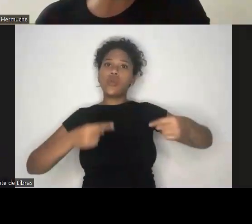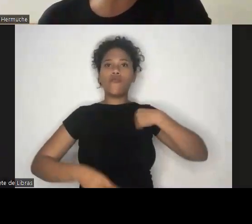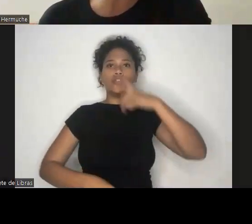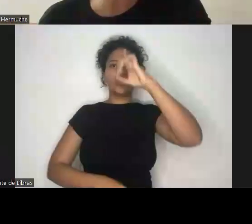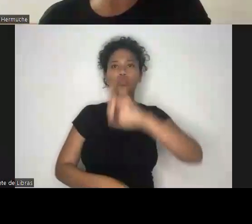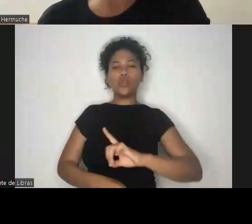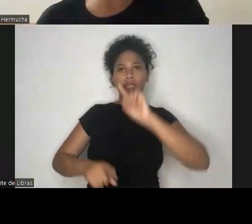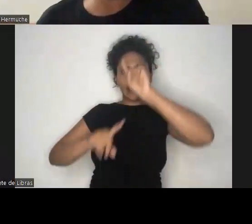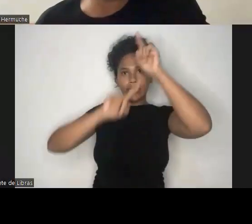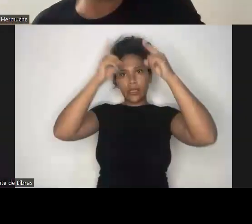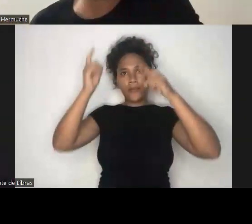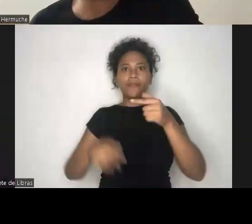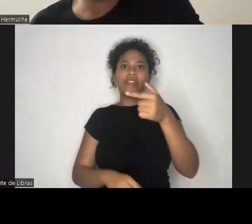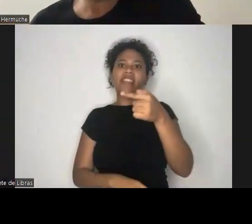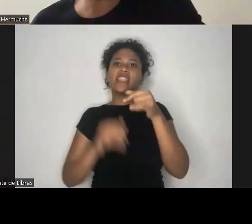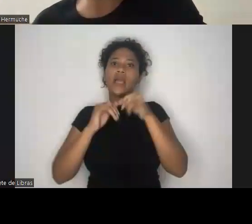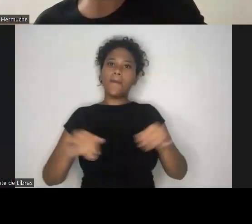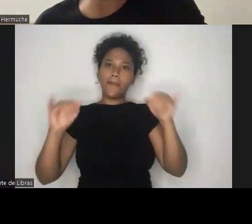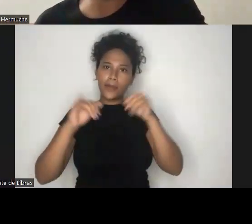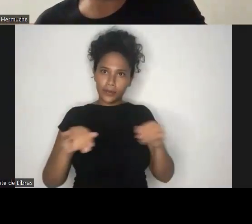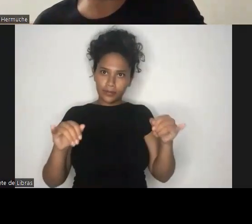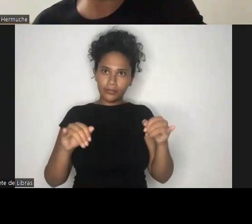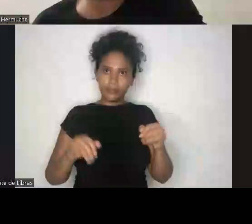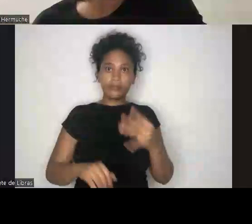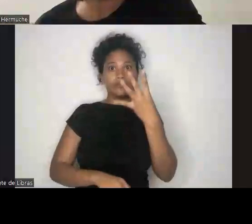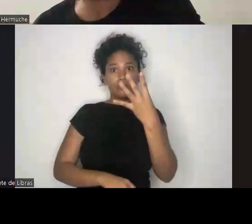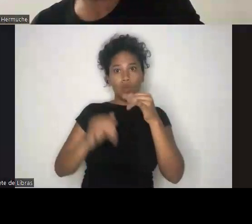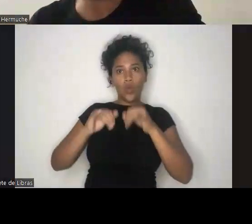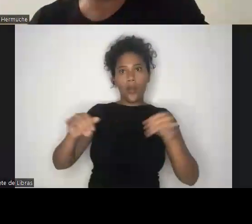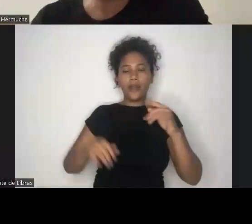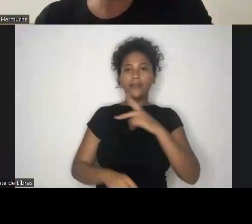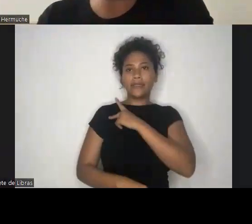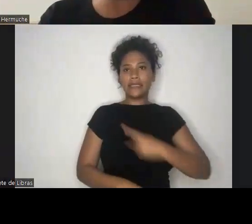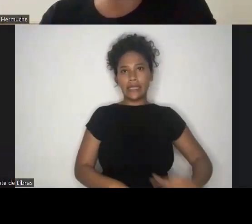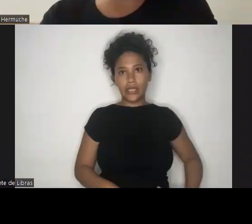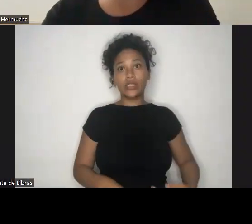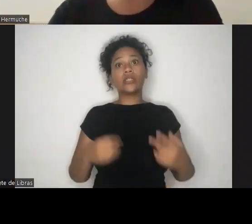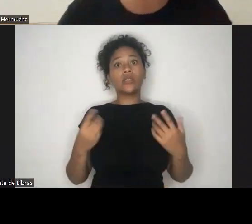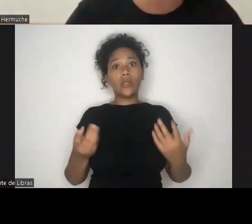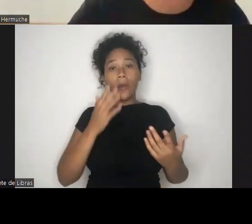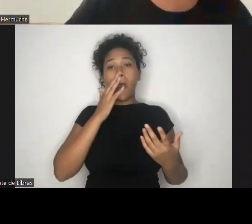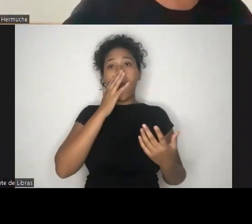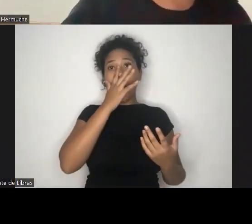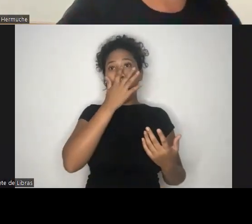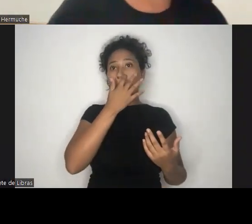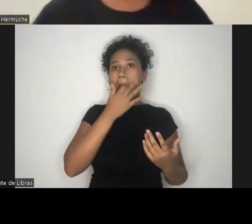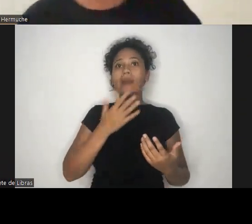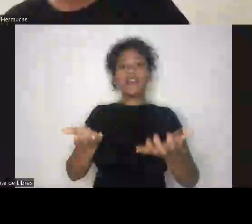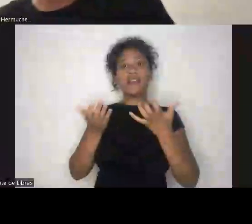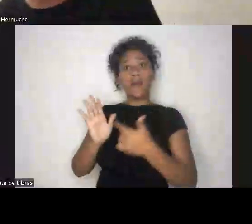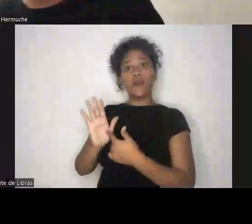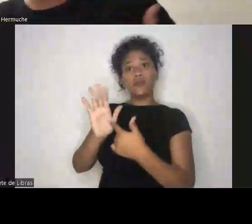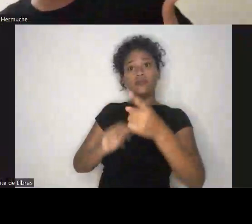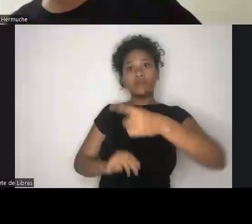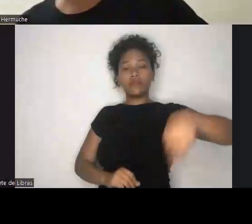criação de sete campanhas eu fiz quatro campanha S presidenciais Então eu queria mostrar para vocês também é